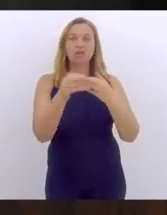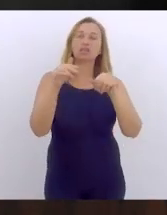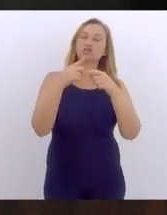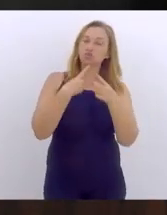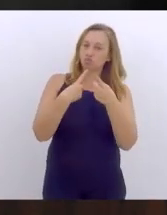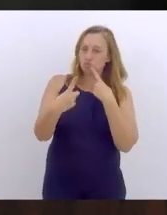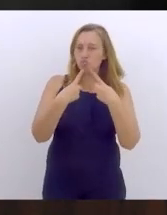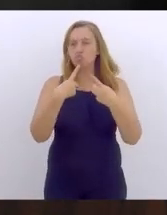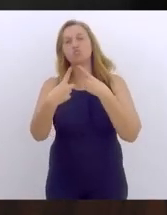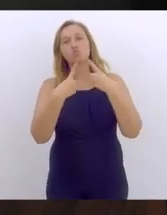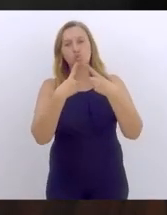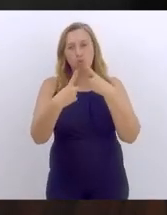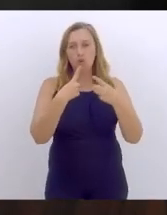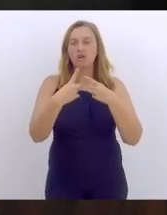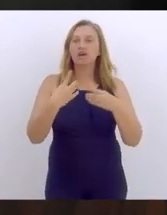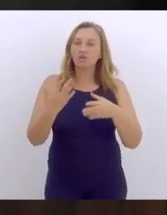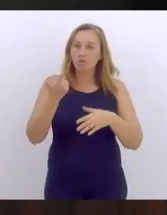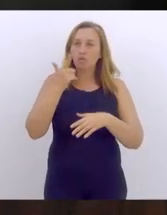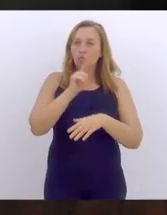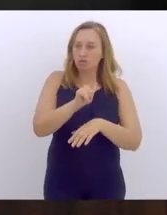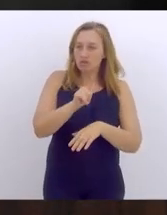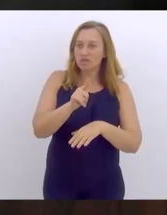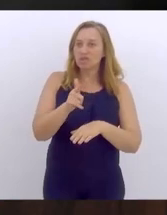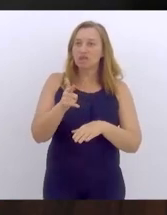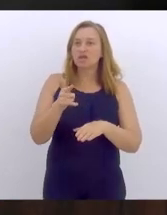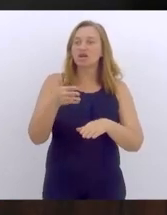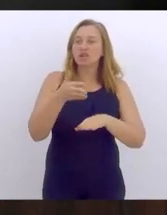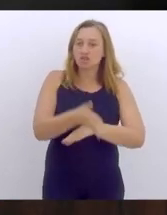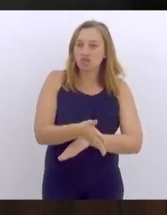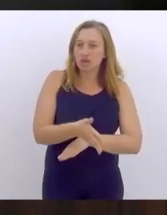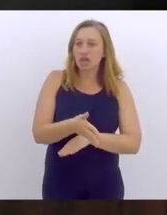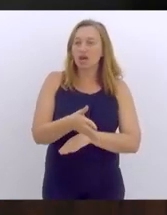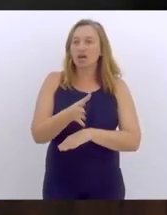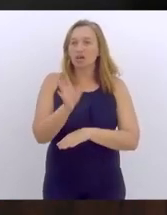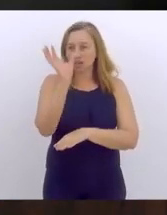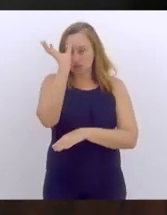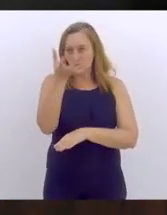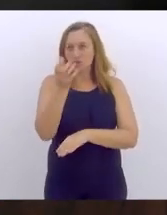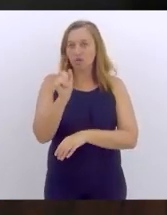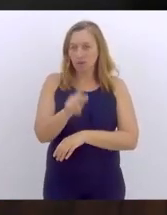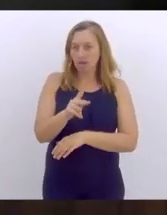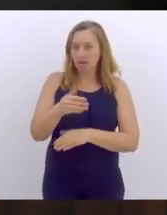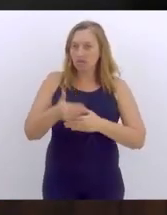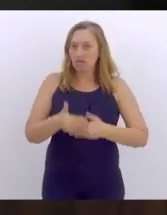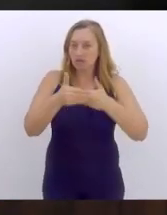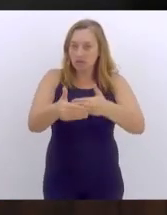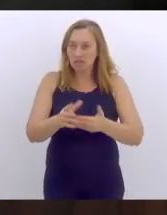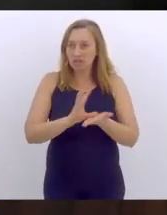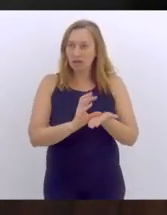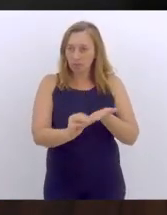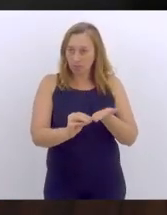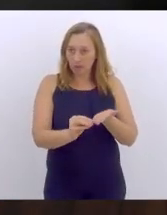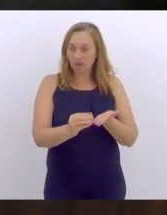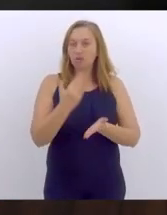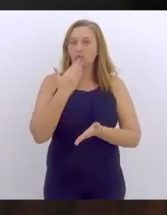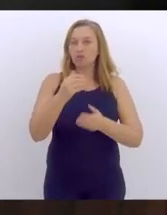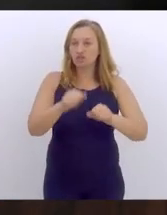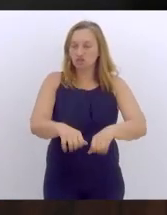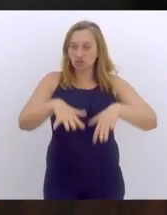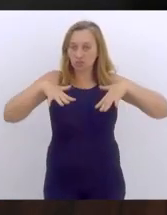diálogo, não tenho dúvida que a gente vai chegar a um bom texto. Tá bom? Então, eu vou avançar na pauta com autorização do